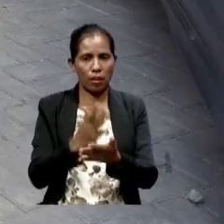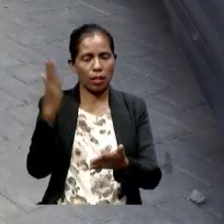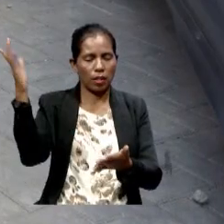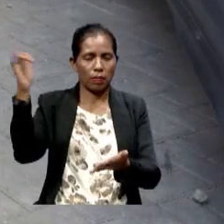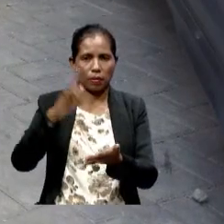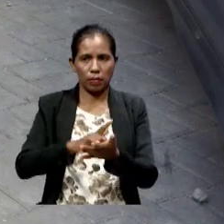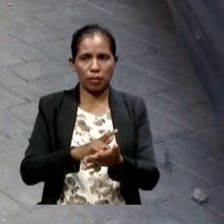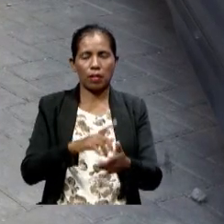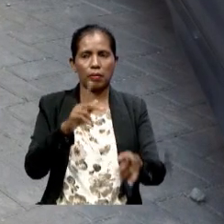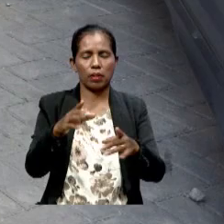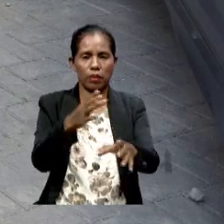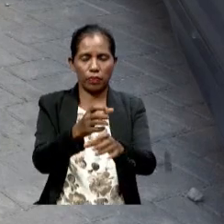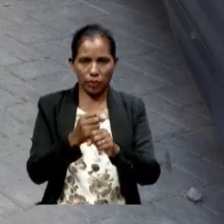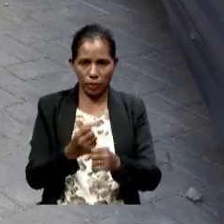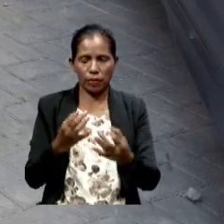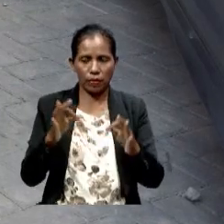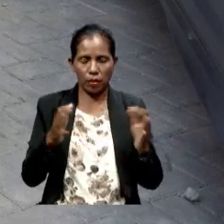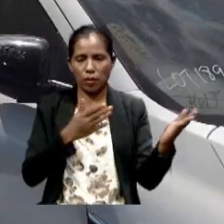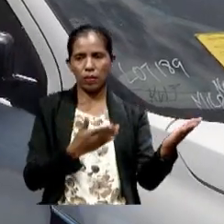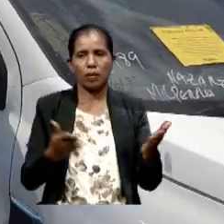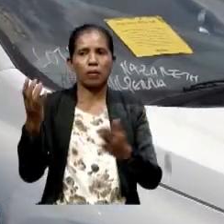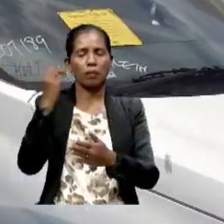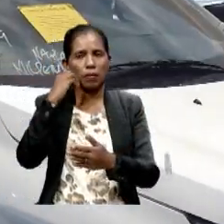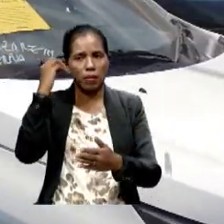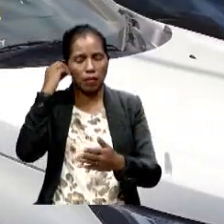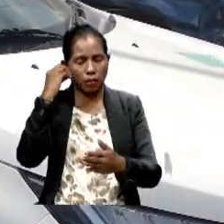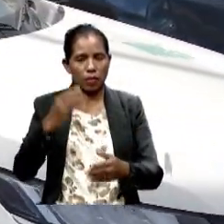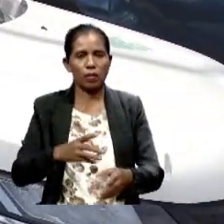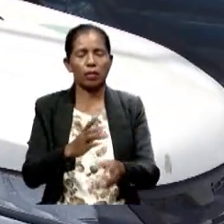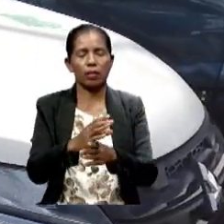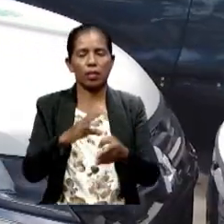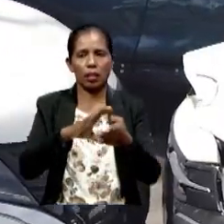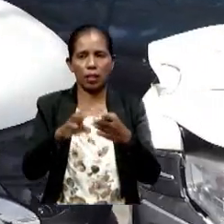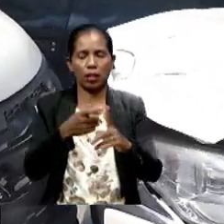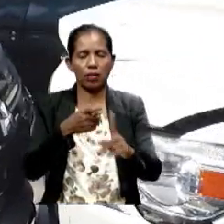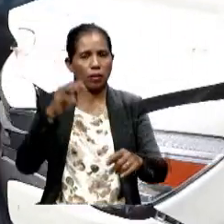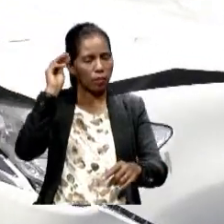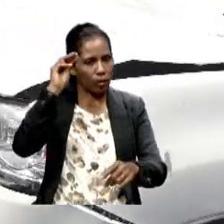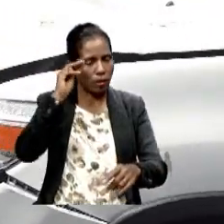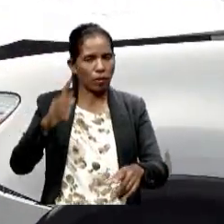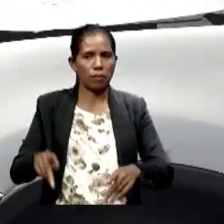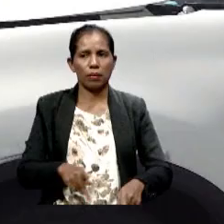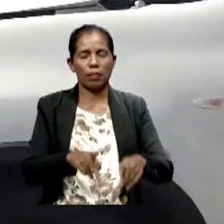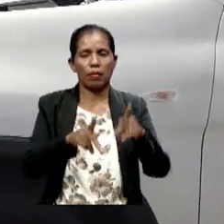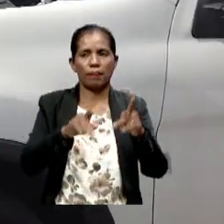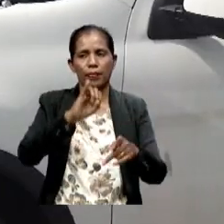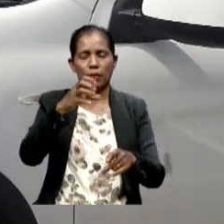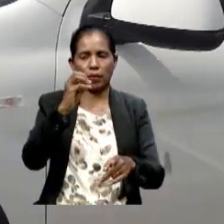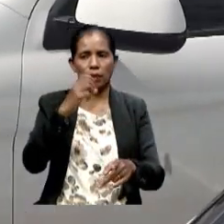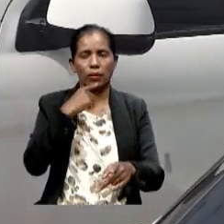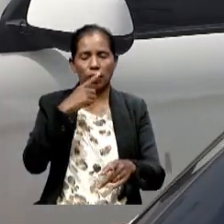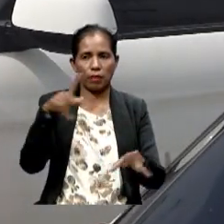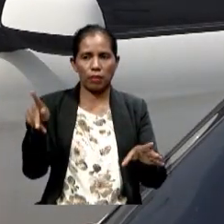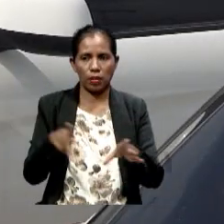na insira hasai ona nolari ona ba uma hafoin hetan despaisu husi Ministério Público. José António Hatoli Hirakne hafoin